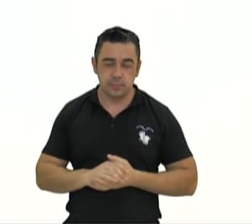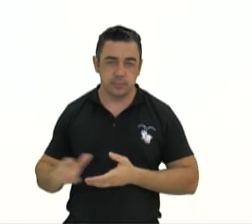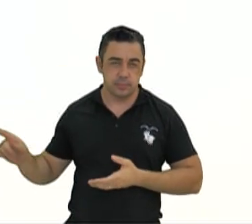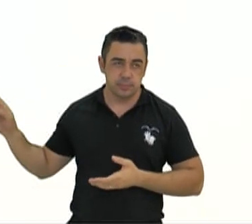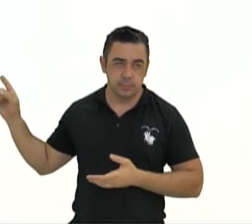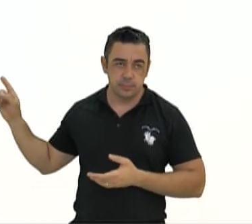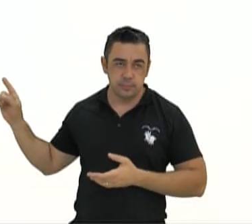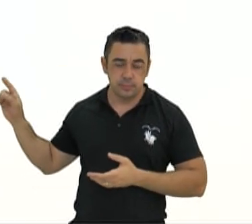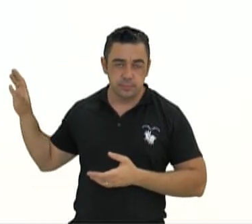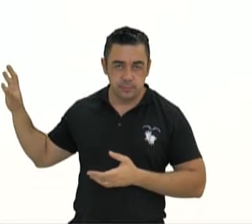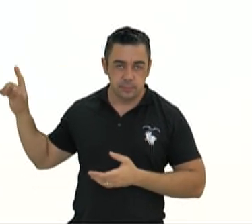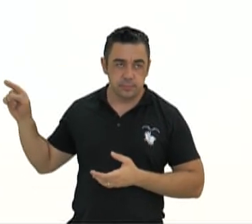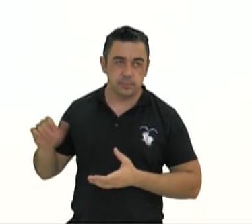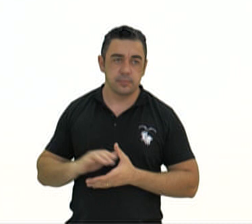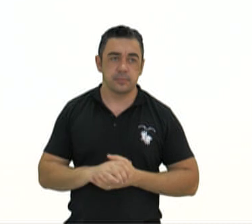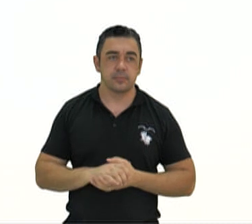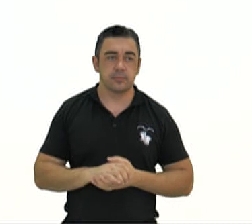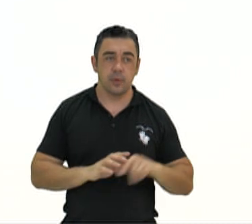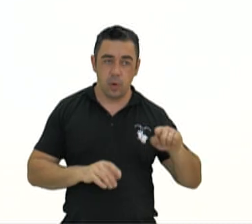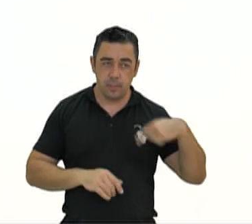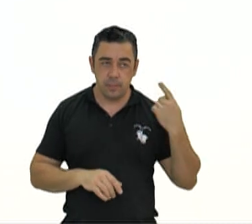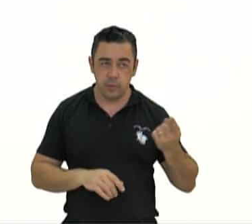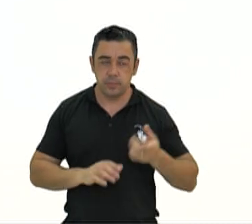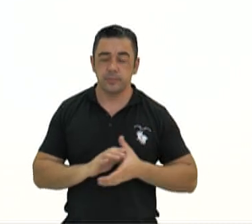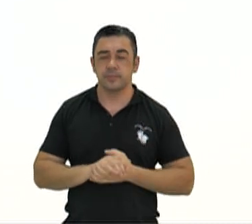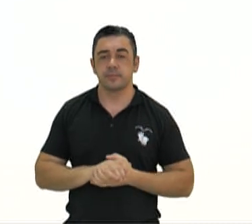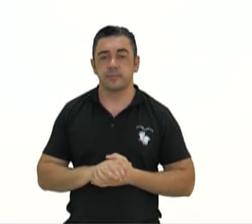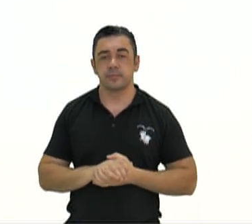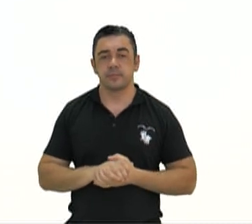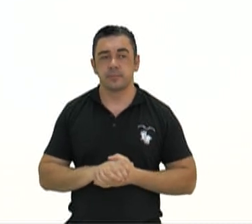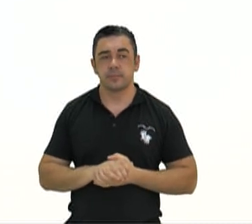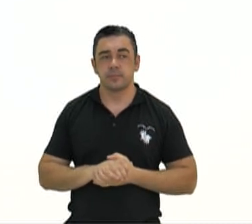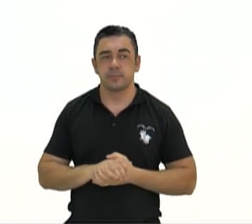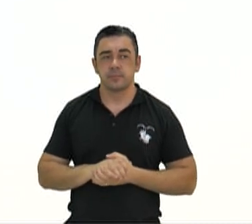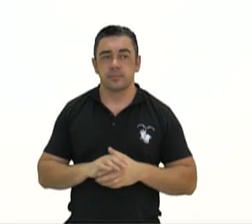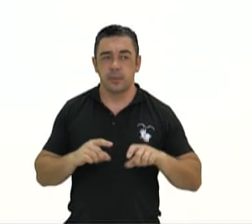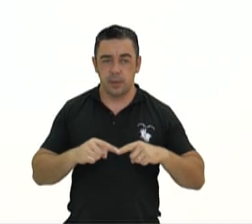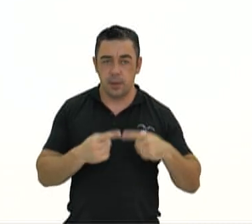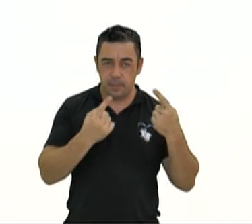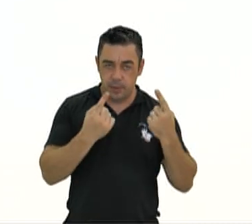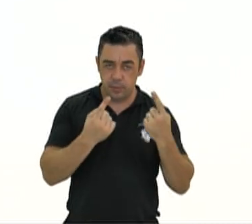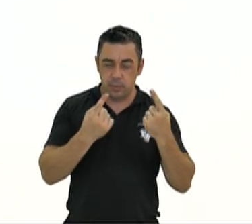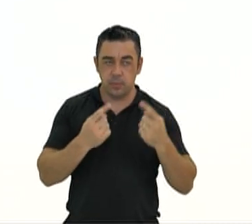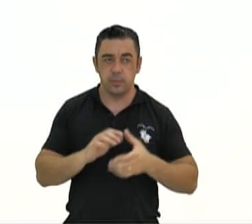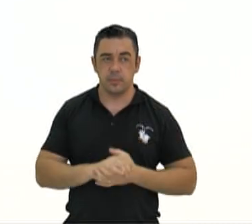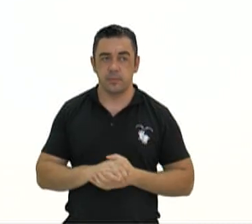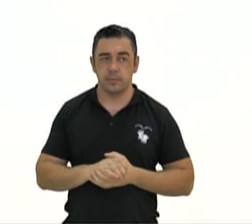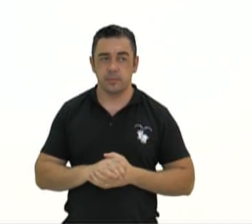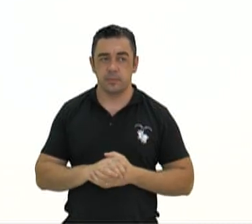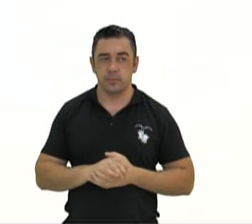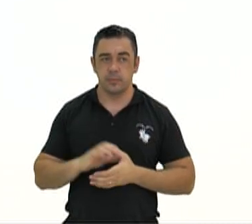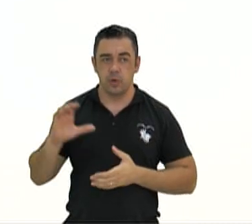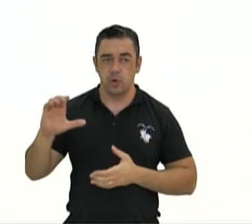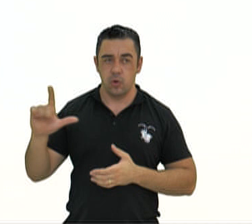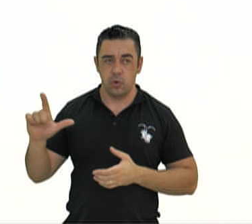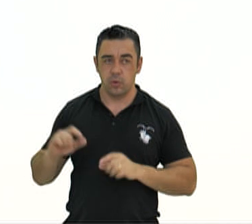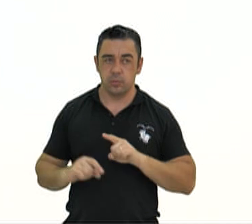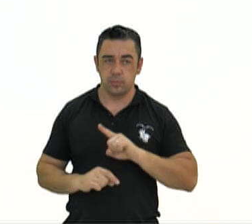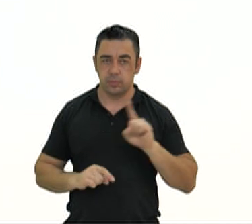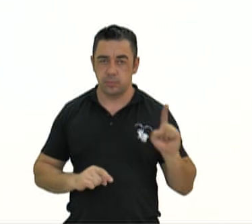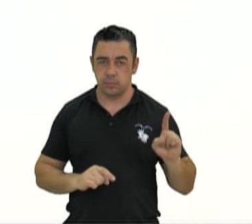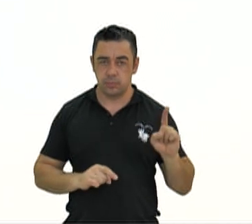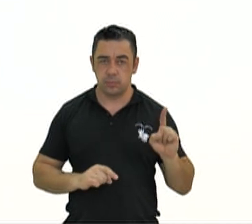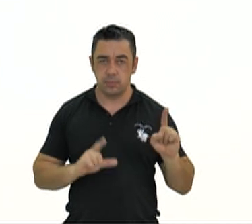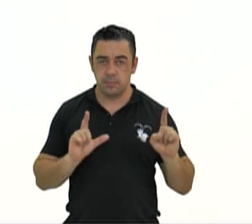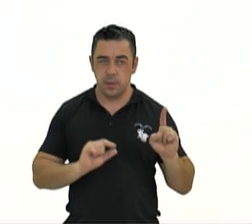menos hidrogenado. A próxima questão, a dupla é rompida, o cloro se liga ao carbono